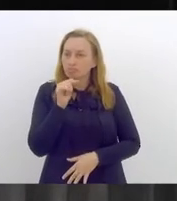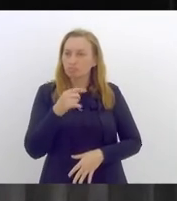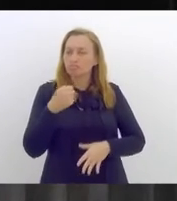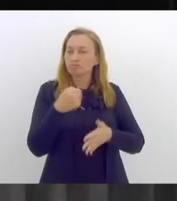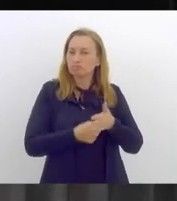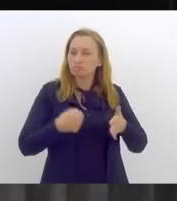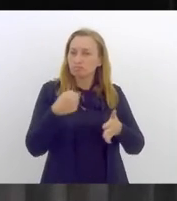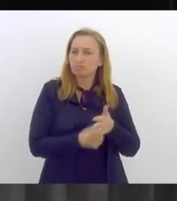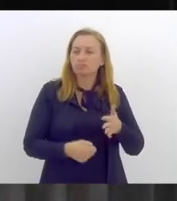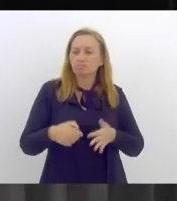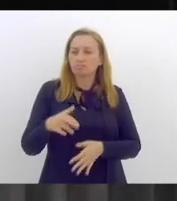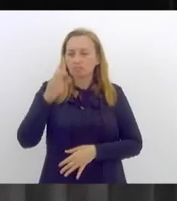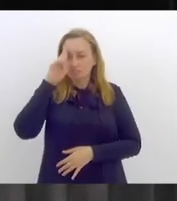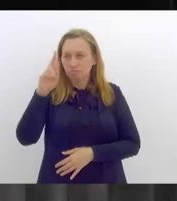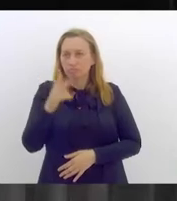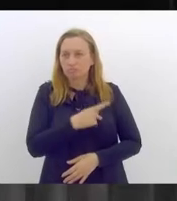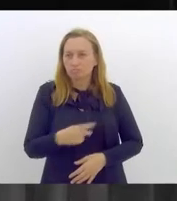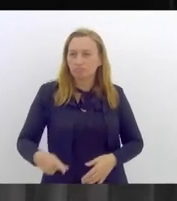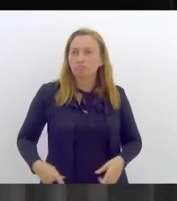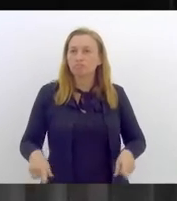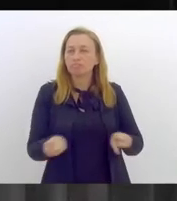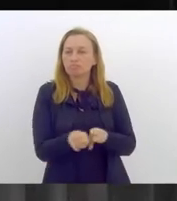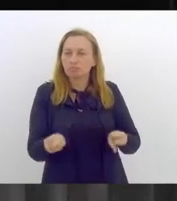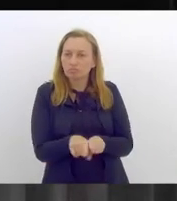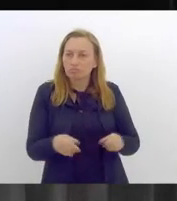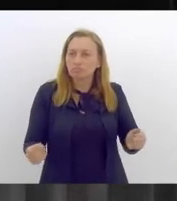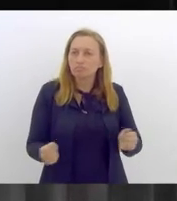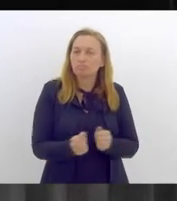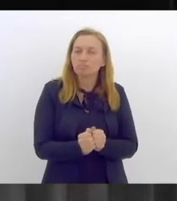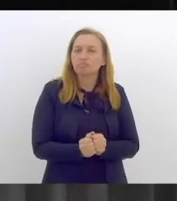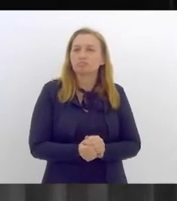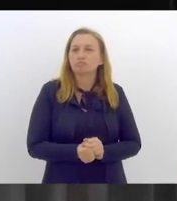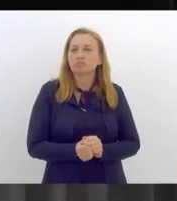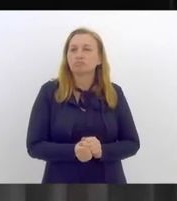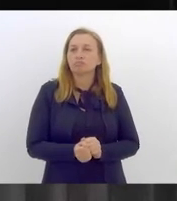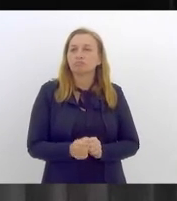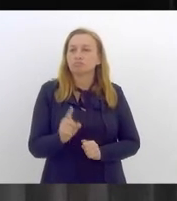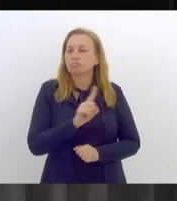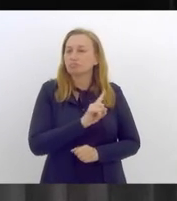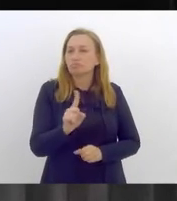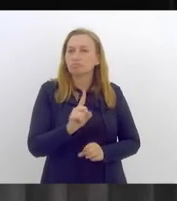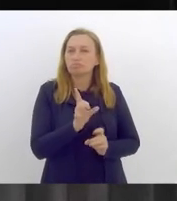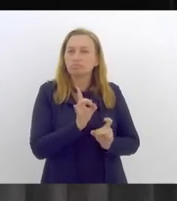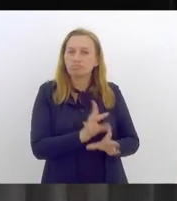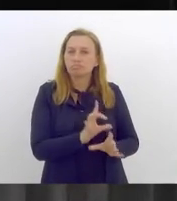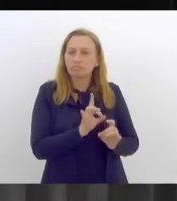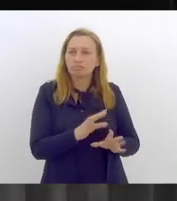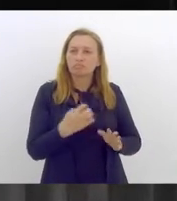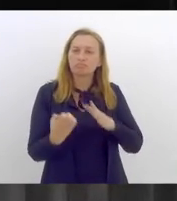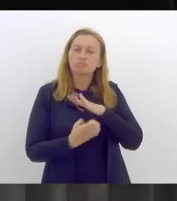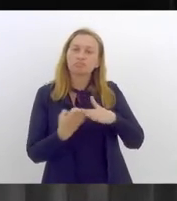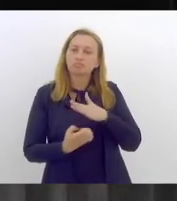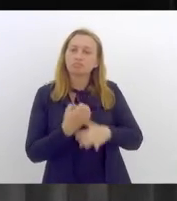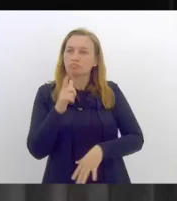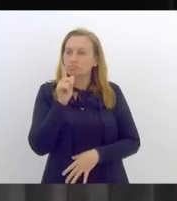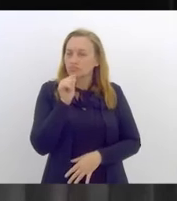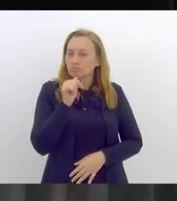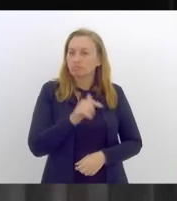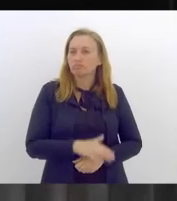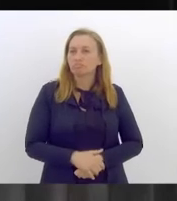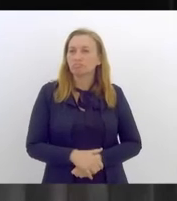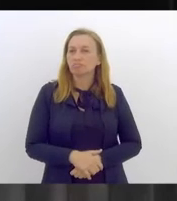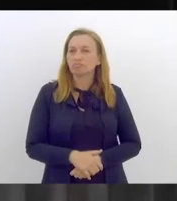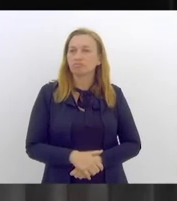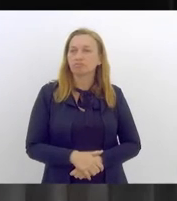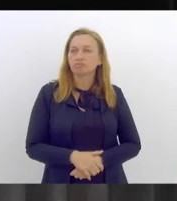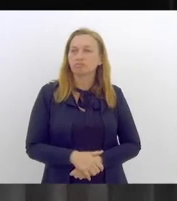Vossa Excelência Presidenta também esteve junto, ombro a ombro, para que não entregássemos a SEDAI, e